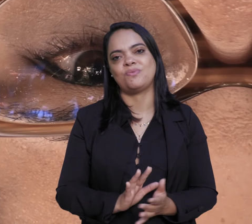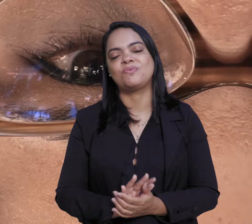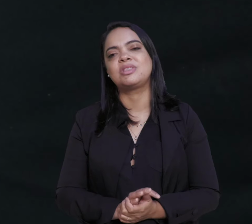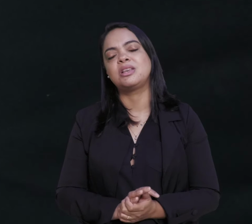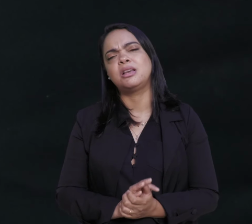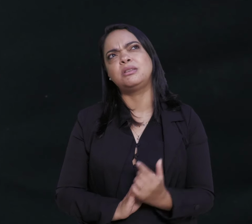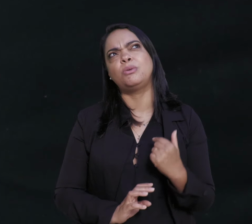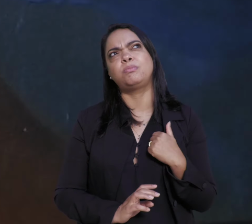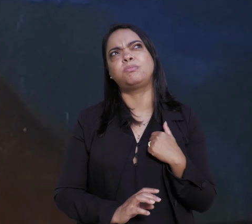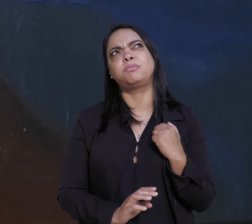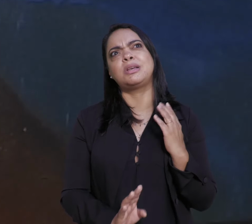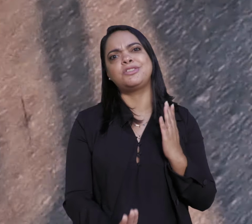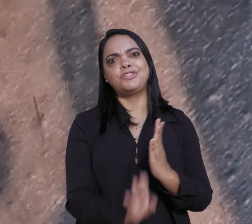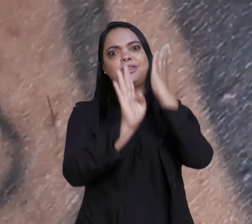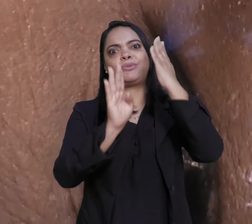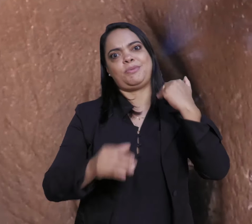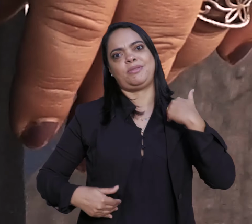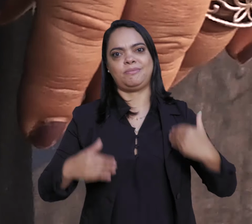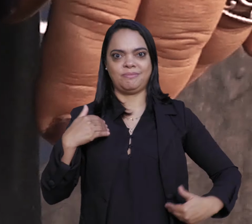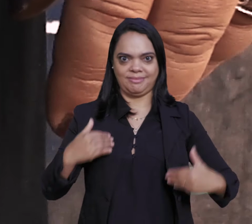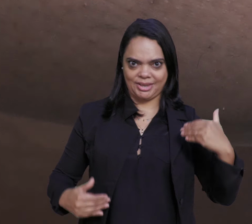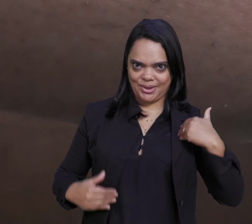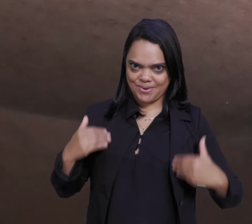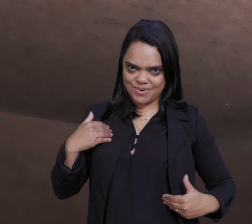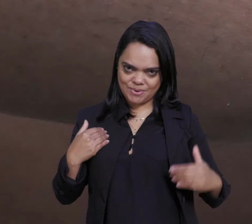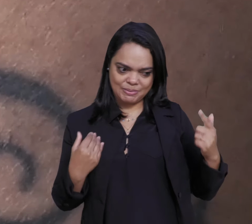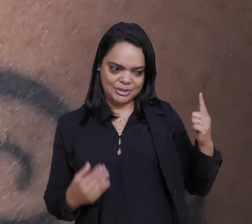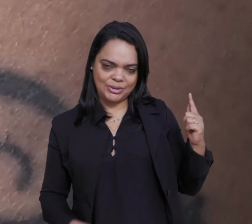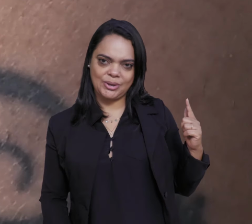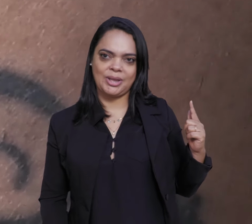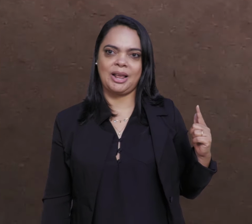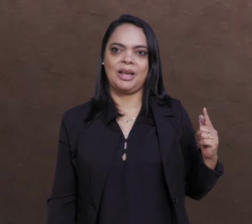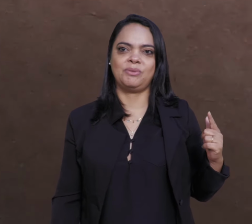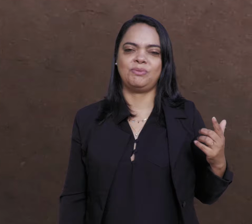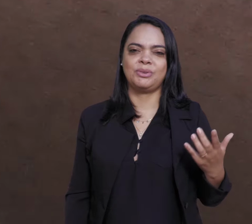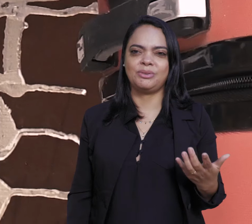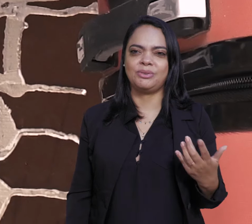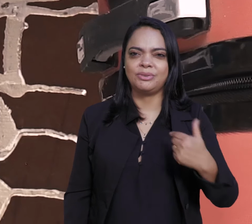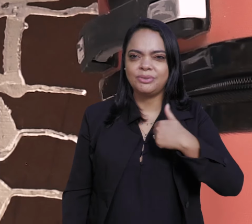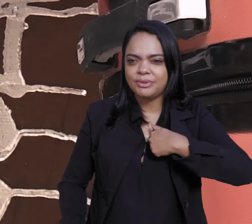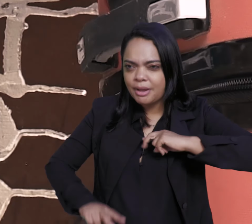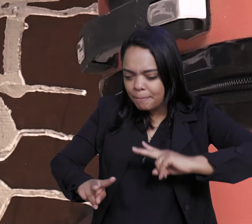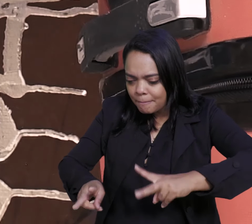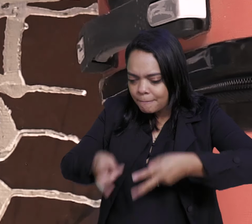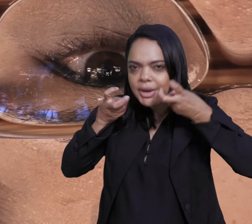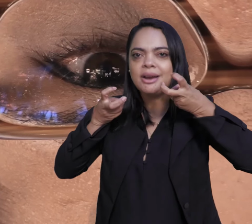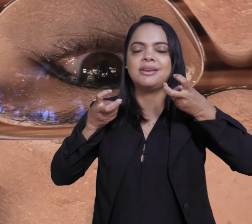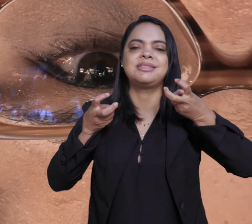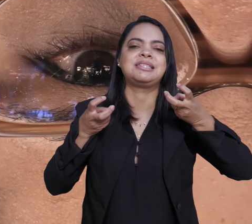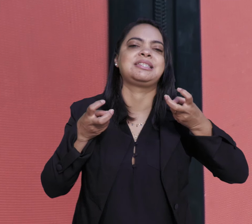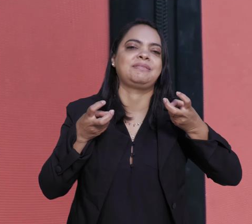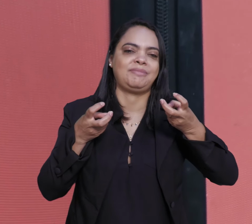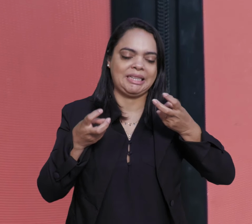E eu descobrindo o meu corpo enquanto geográfico, eu percebi